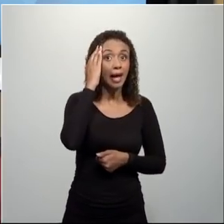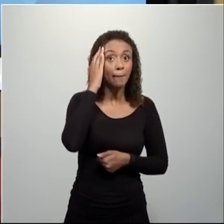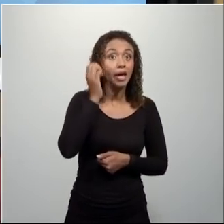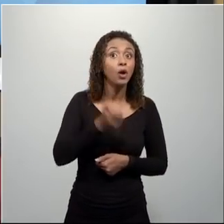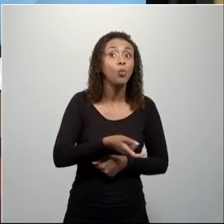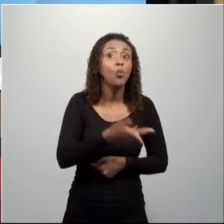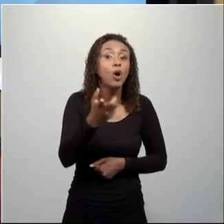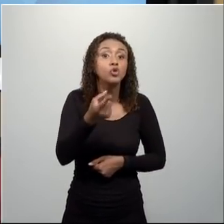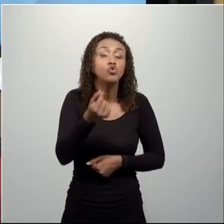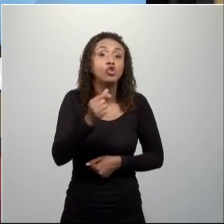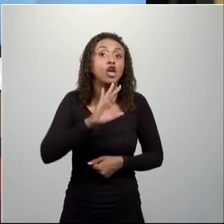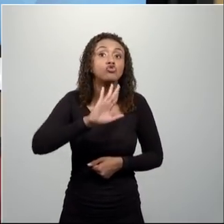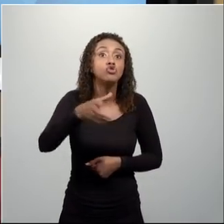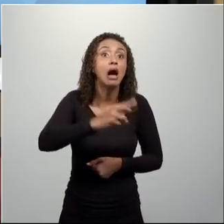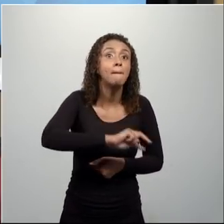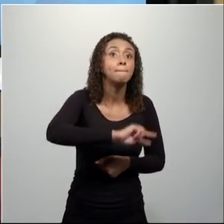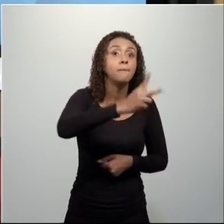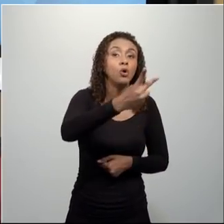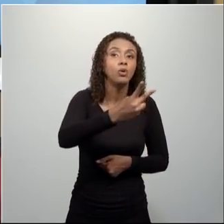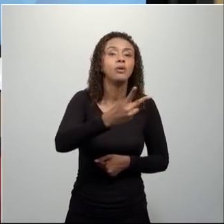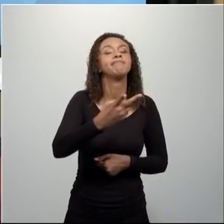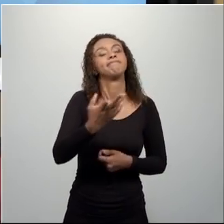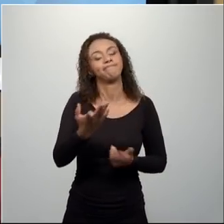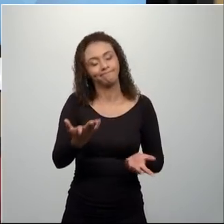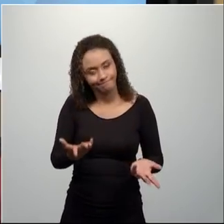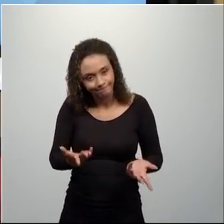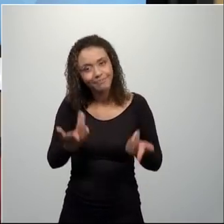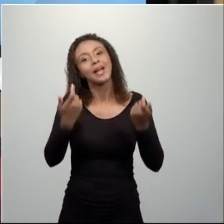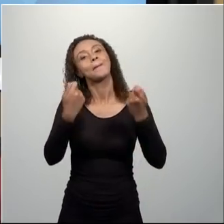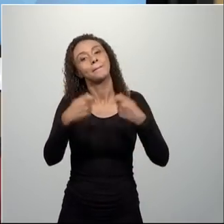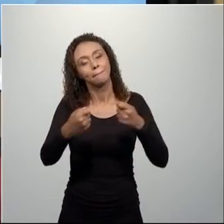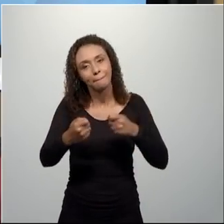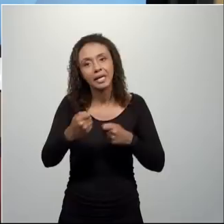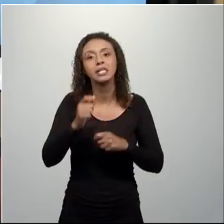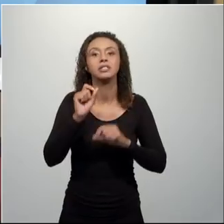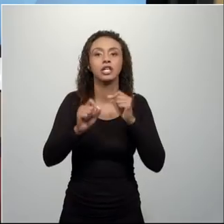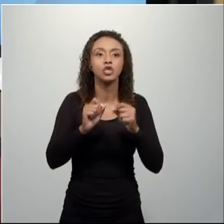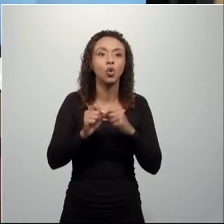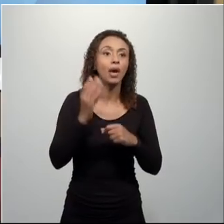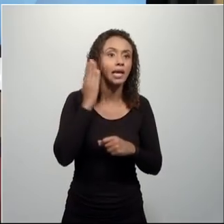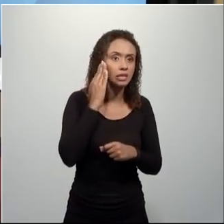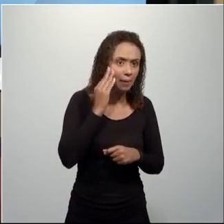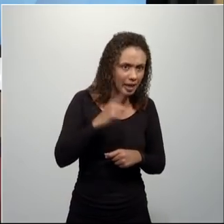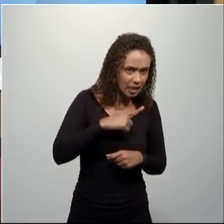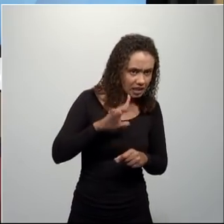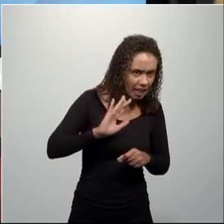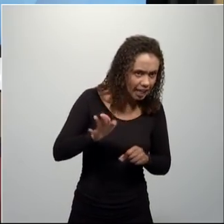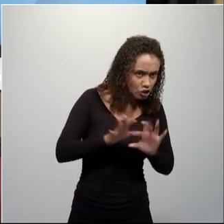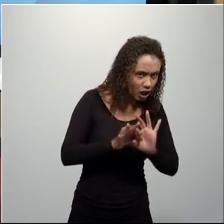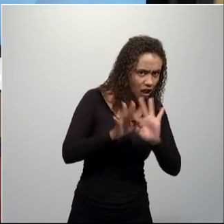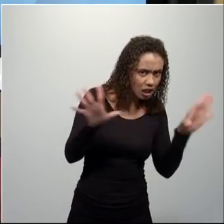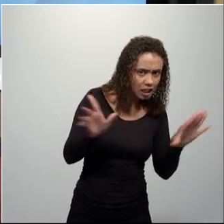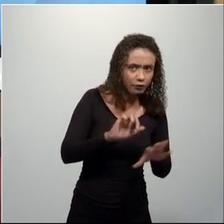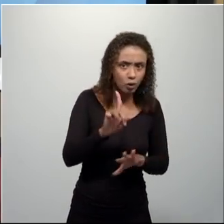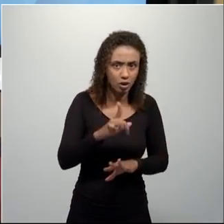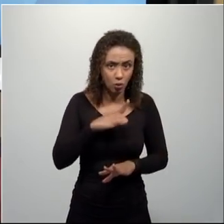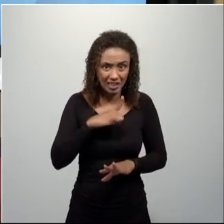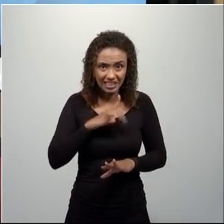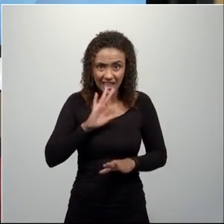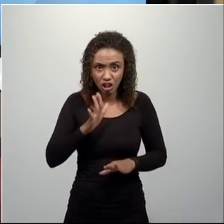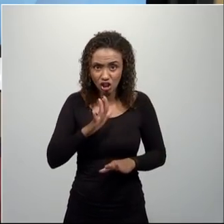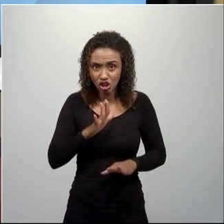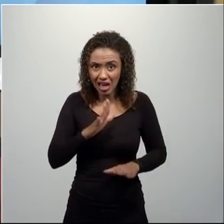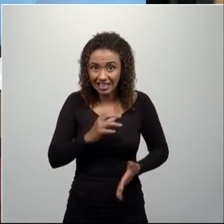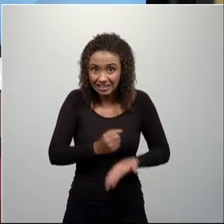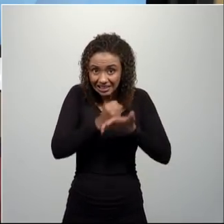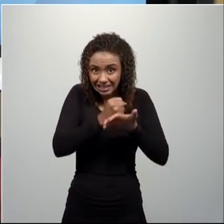momento aí sim você precisa fazer uma validação de todas elas existem saldos para aquelas transações e avisar